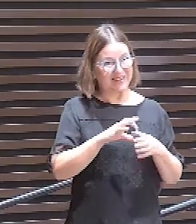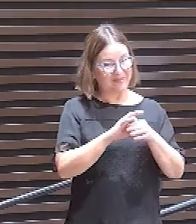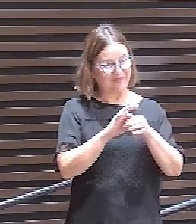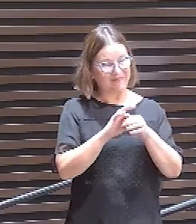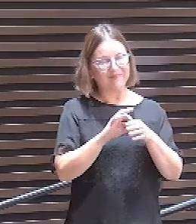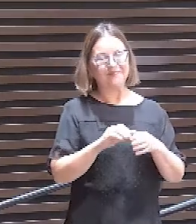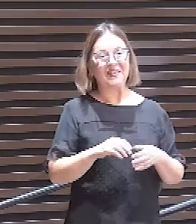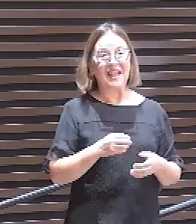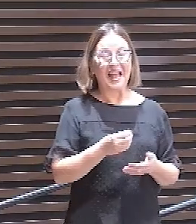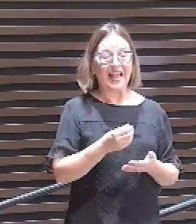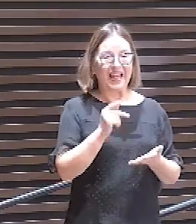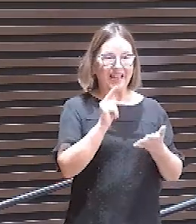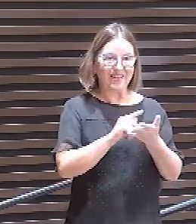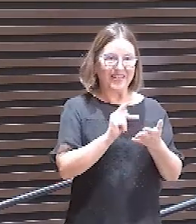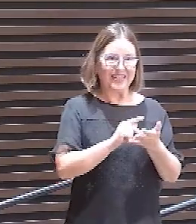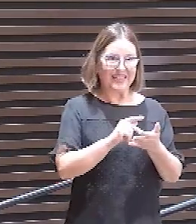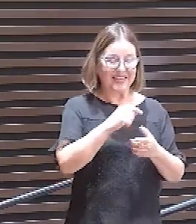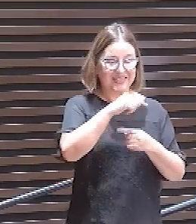flui